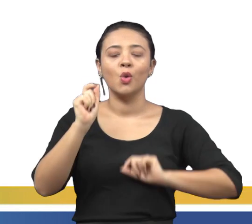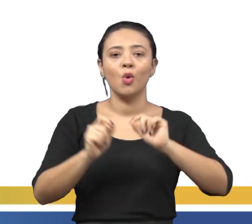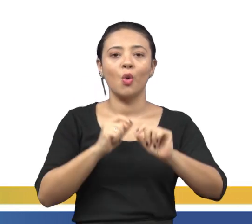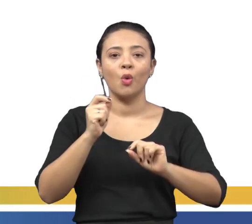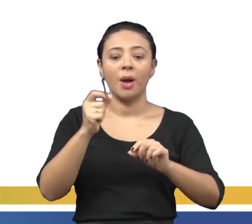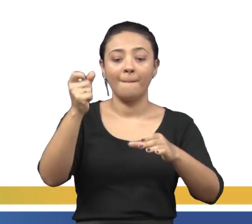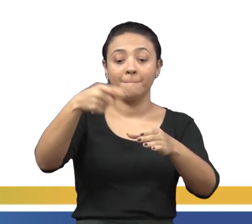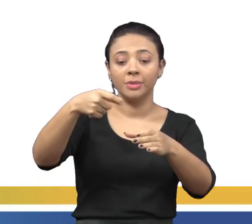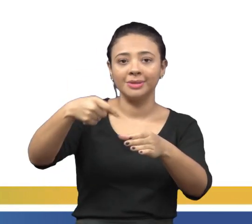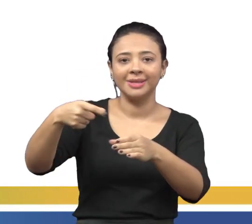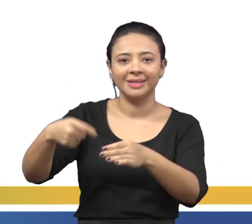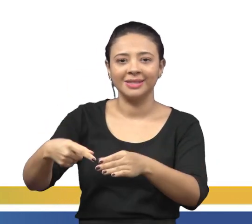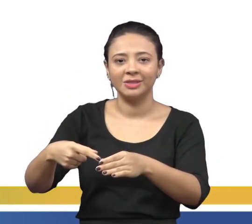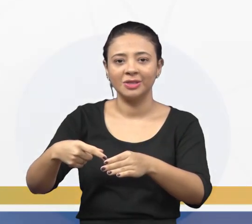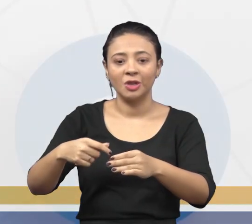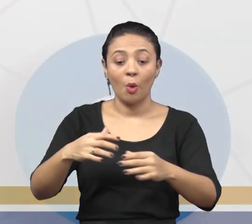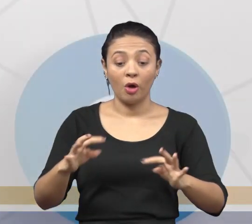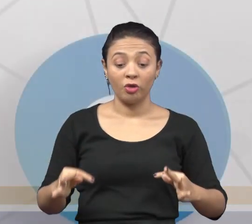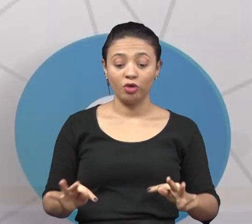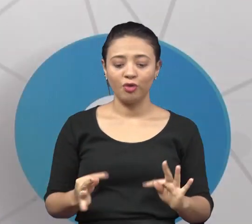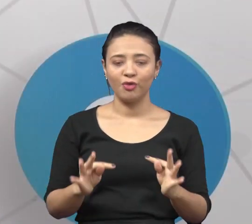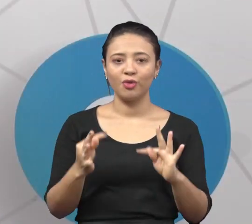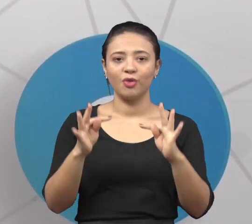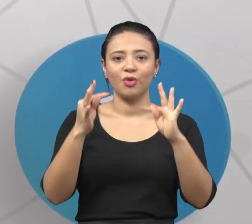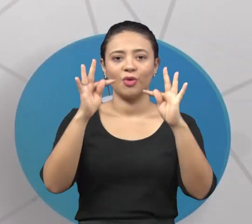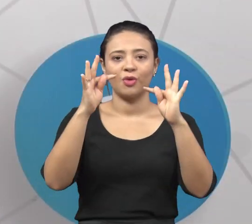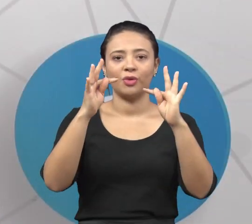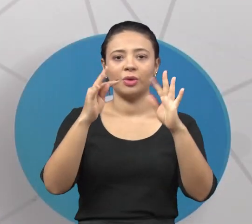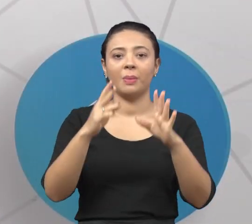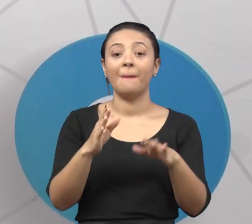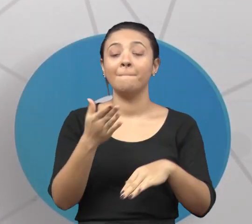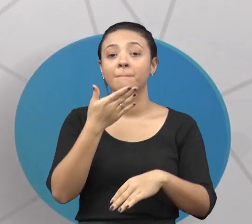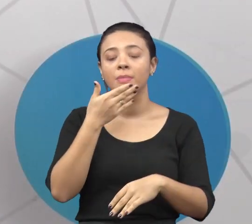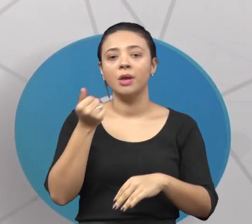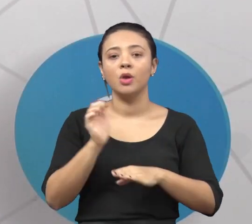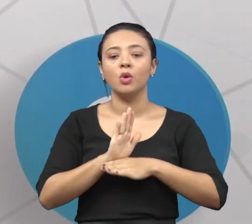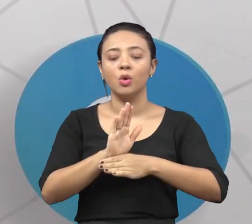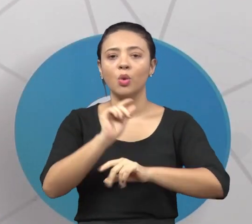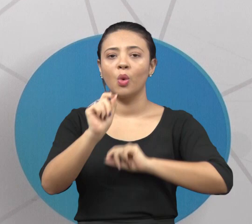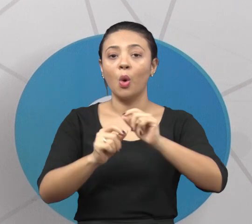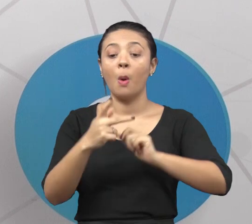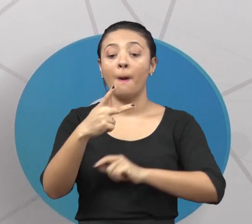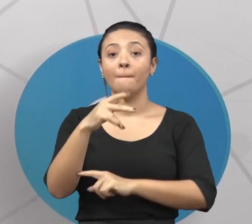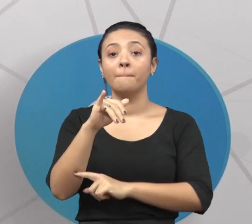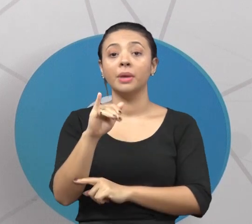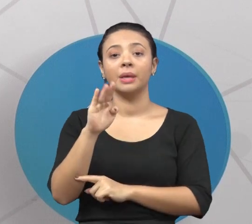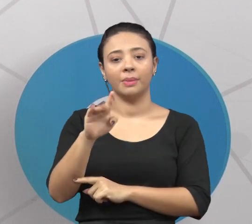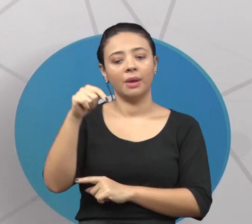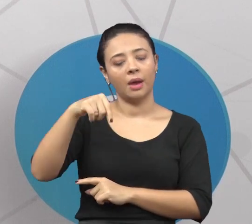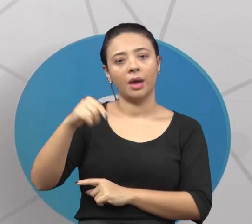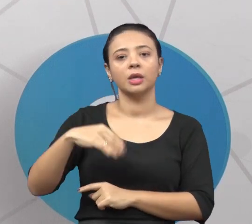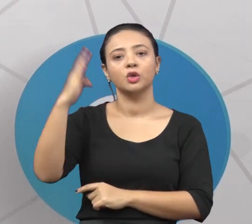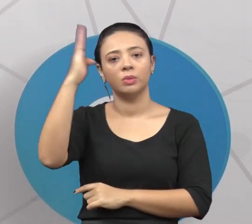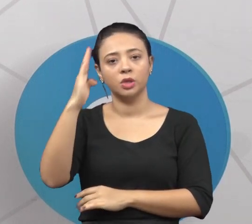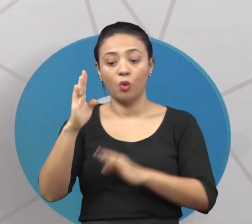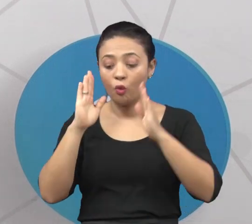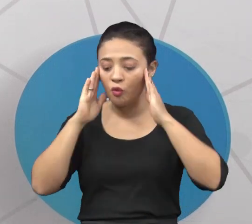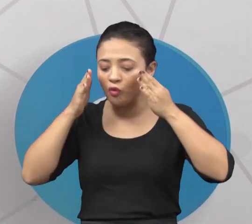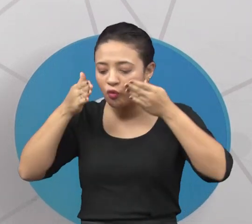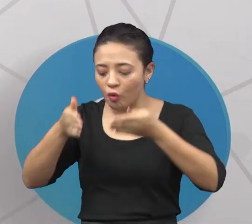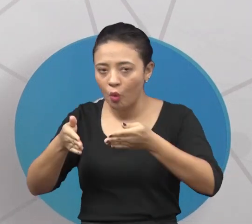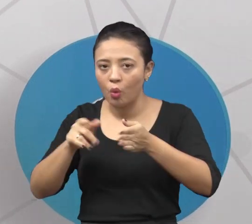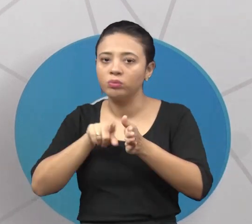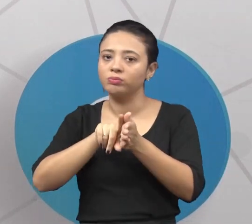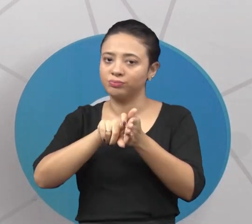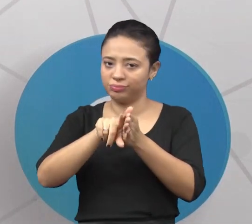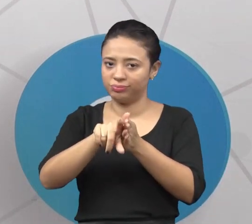fundamental. Fundamental para melhorar a questão do PIB brasileiro relacionado à agropecuária, tá? A